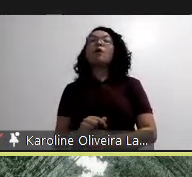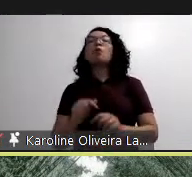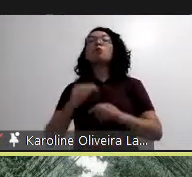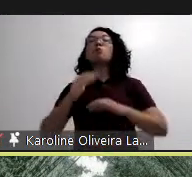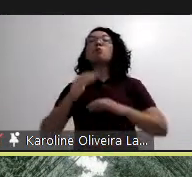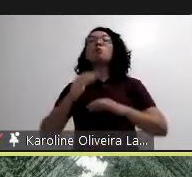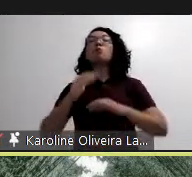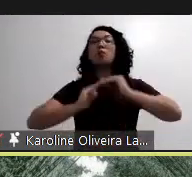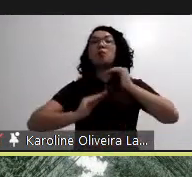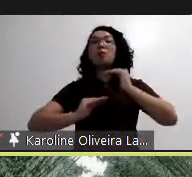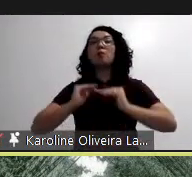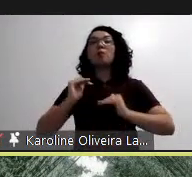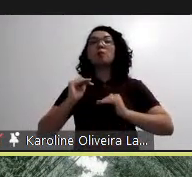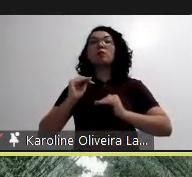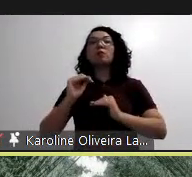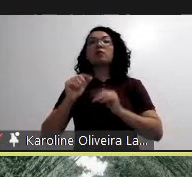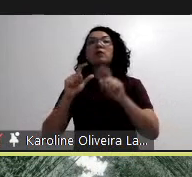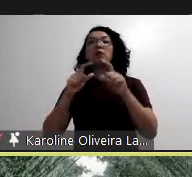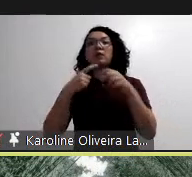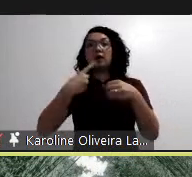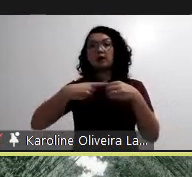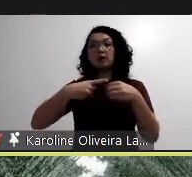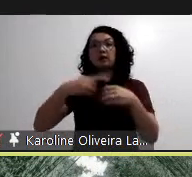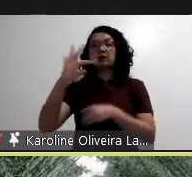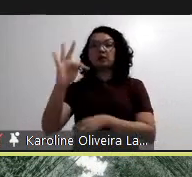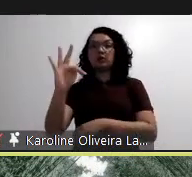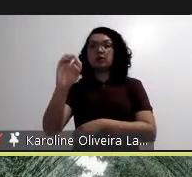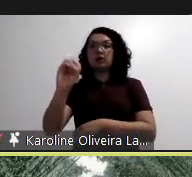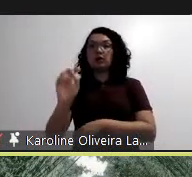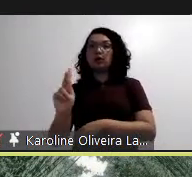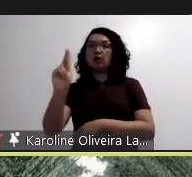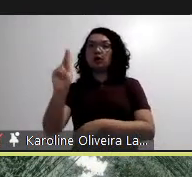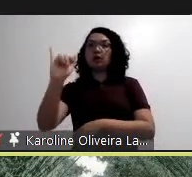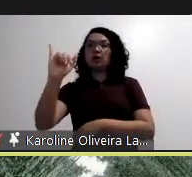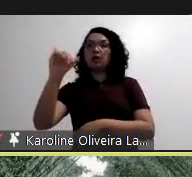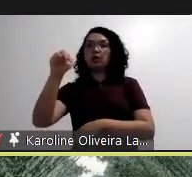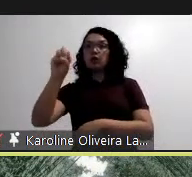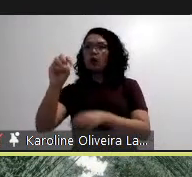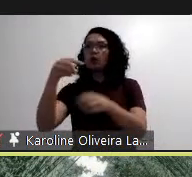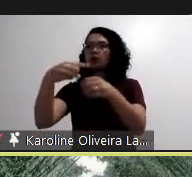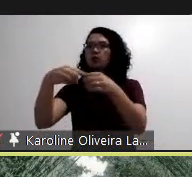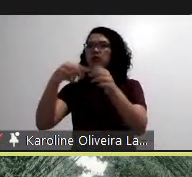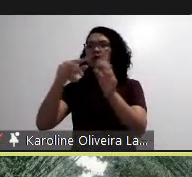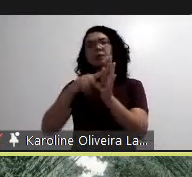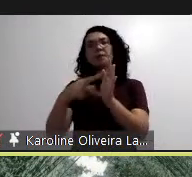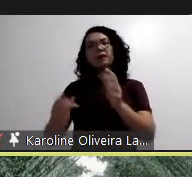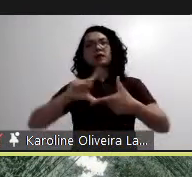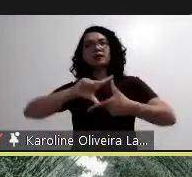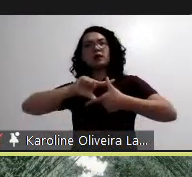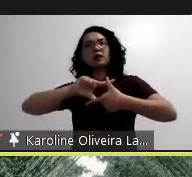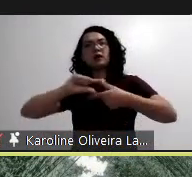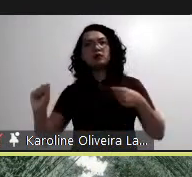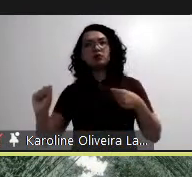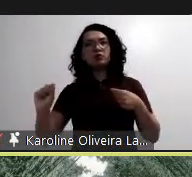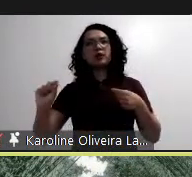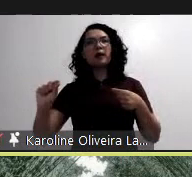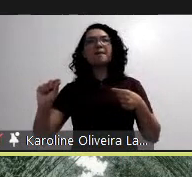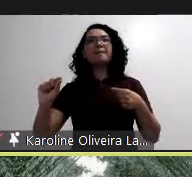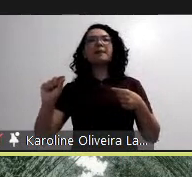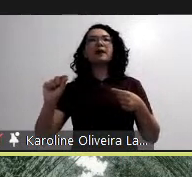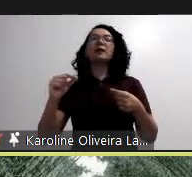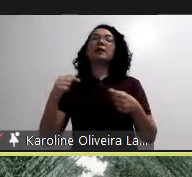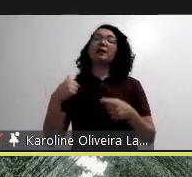Em 2007, eu fui dar aula no Japão, e como é do hábito de muitos de nós, a gente vai visitar livrarias,